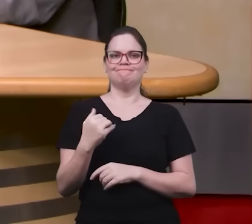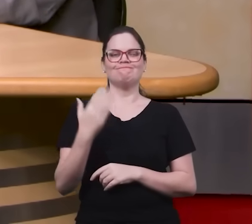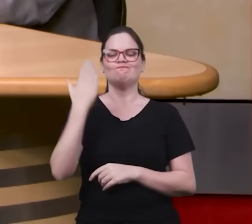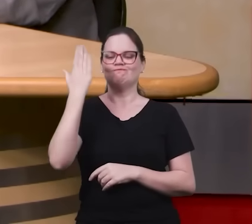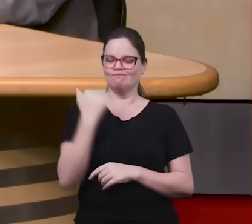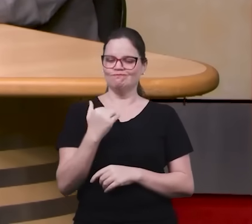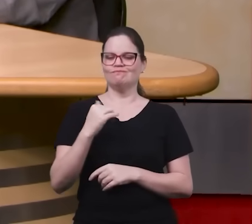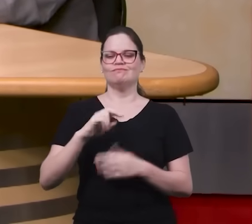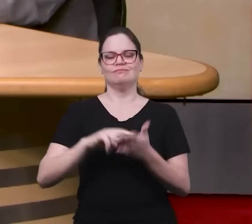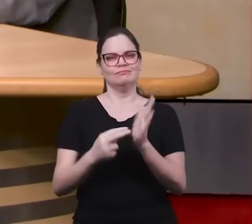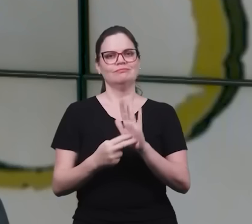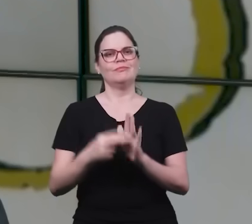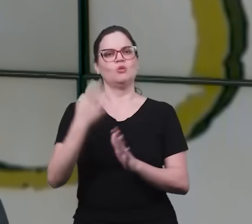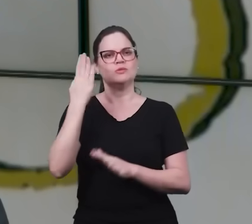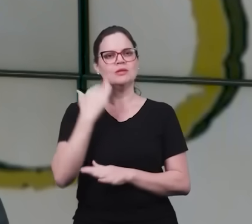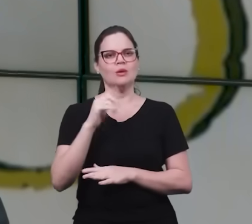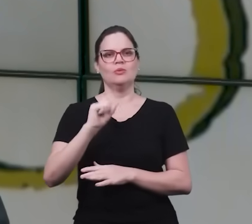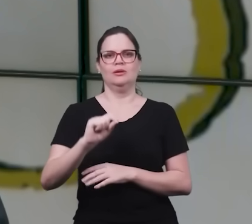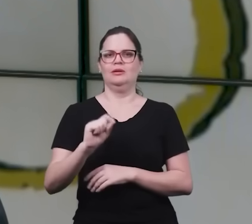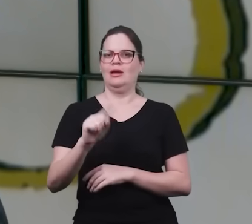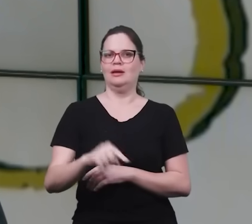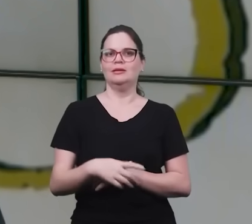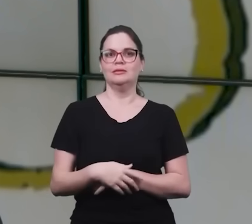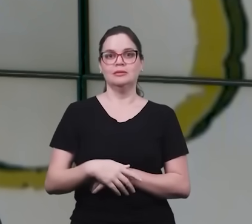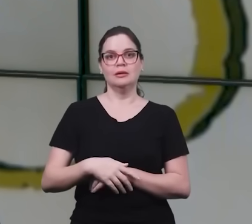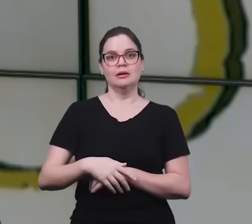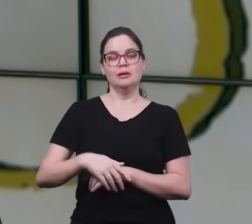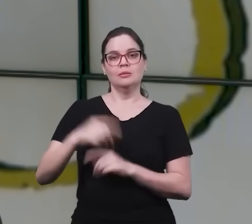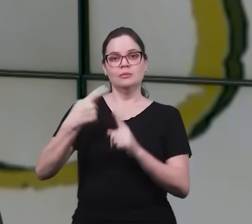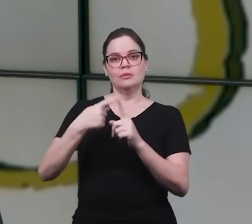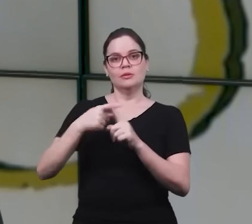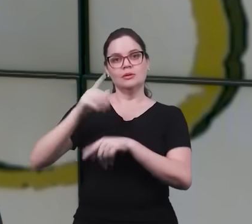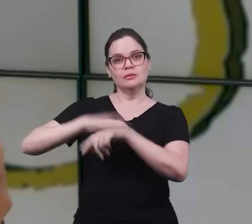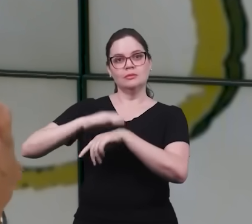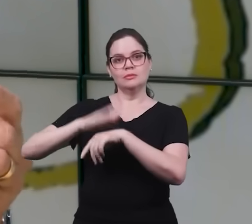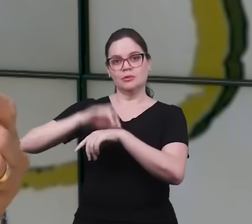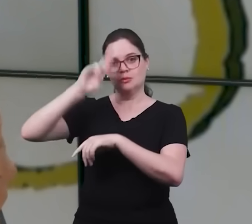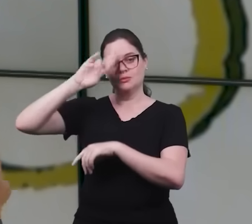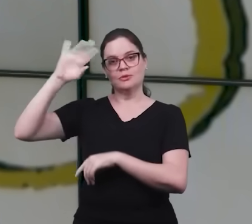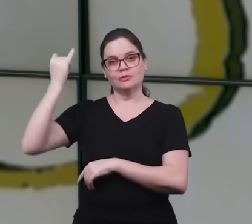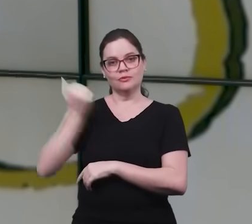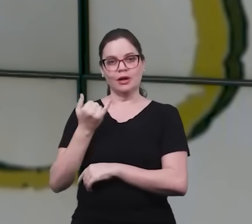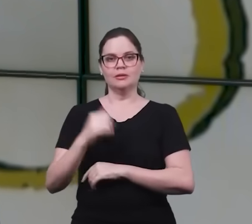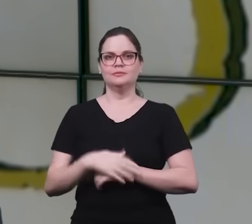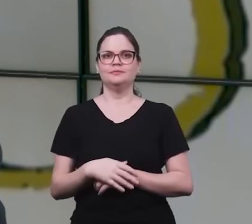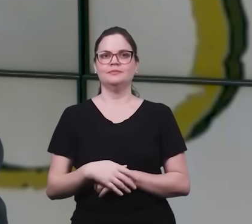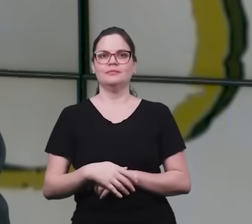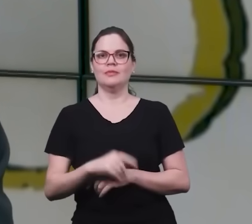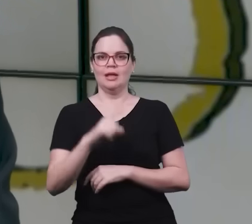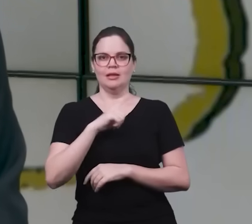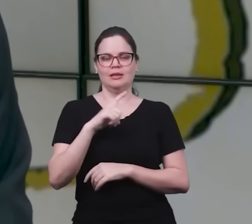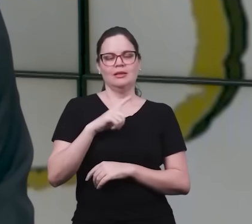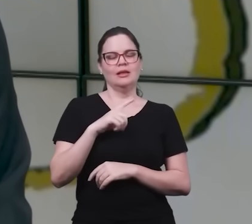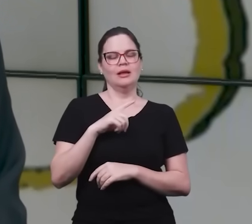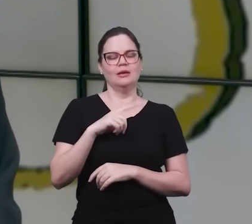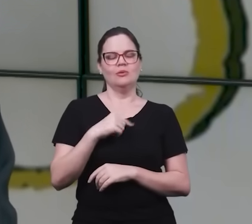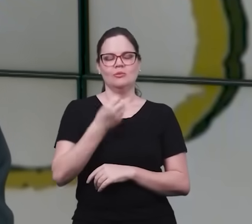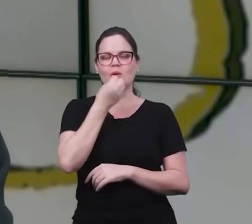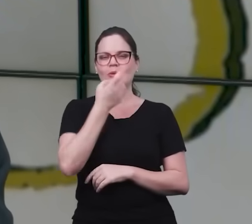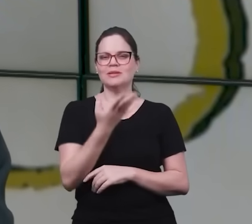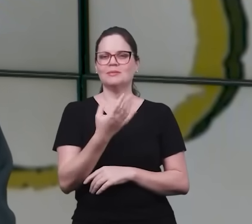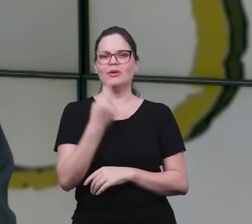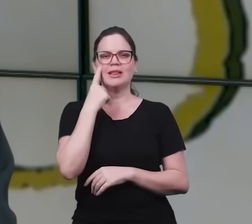que se trata, né? Isso é uma informação que veio Isso está interessante em relação ao sonho, mas ver se faz sentido o que eu vou